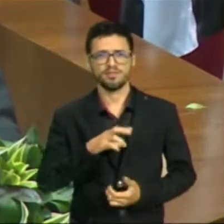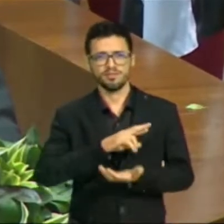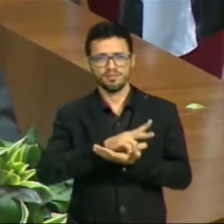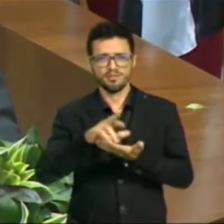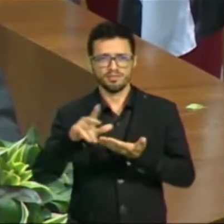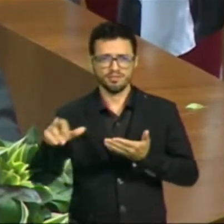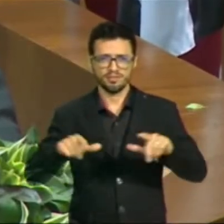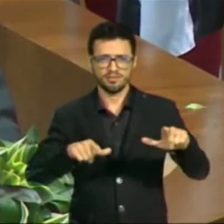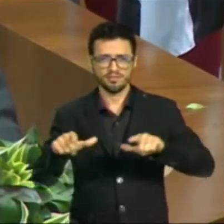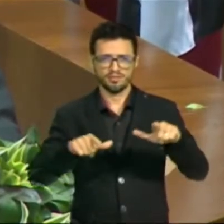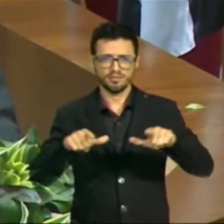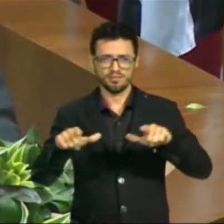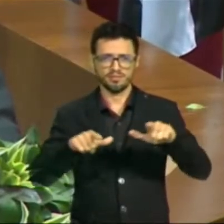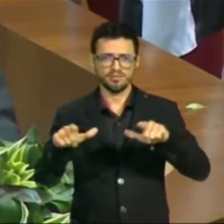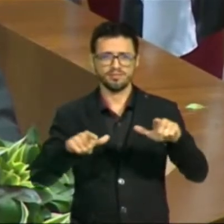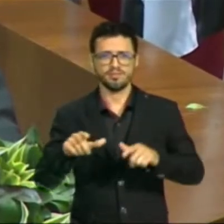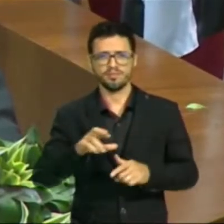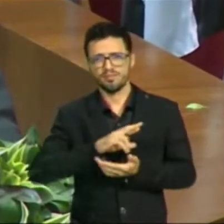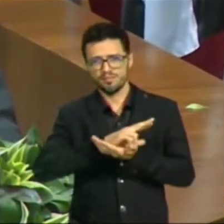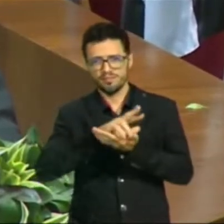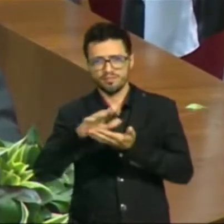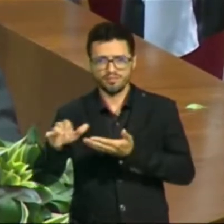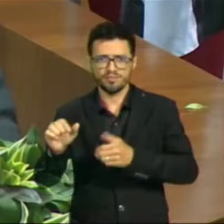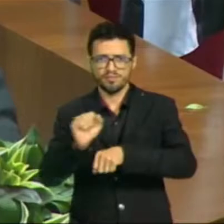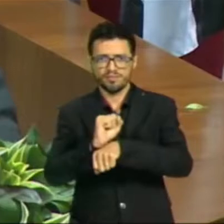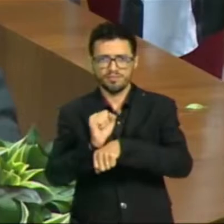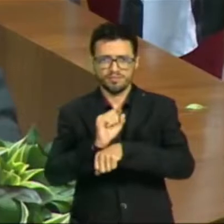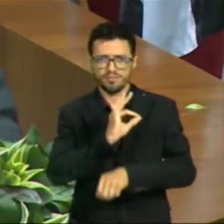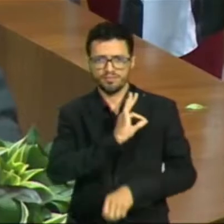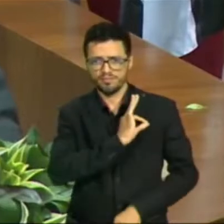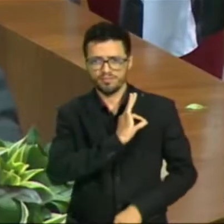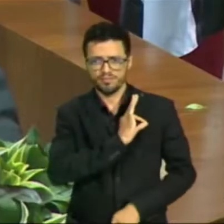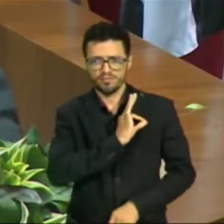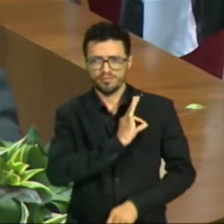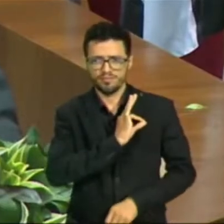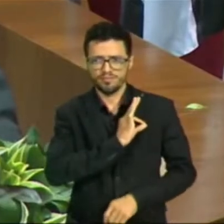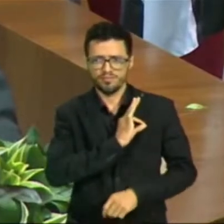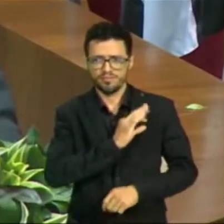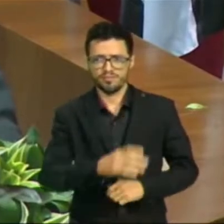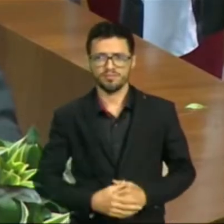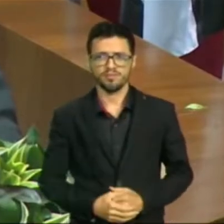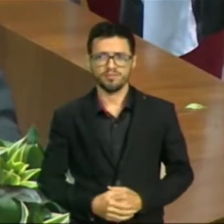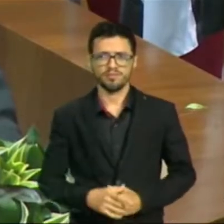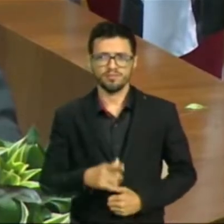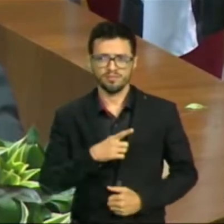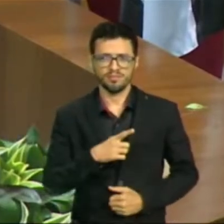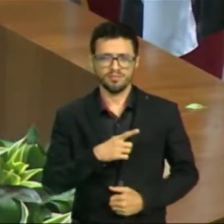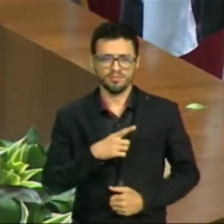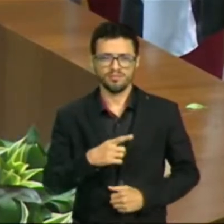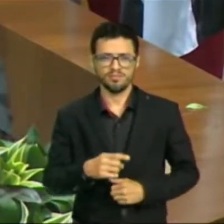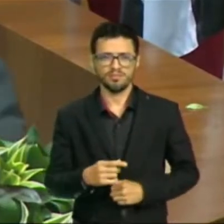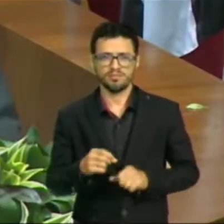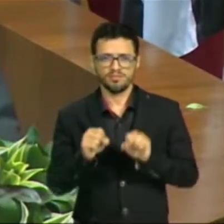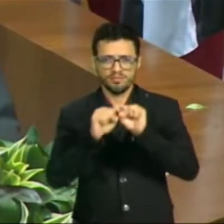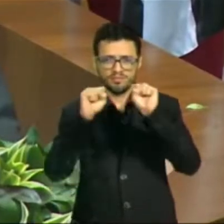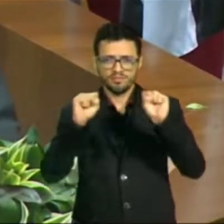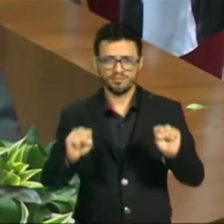obras, de várias viaturas, que fortalece ainda mais o